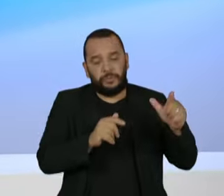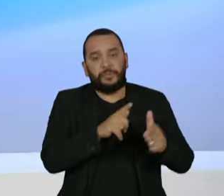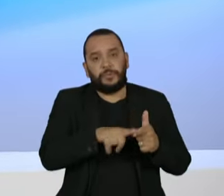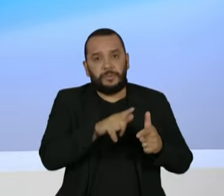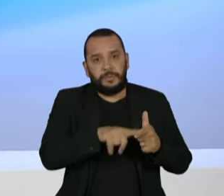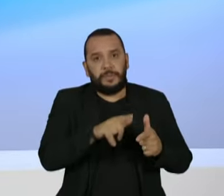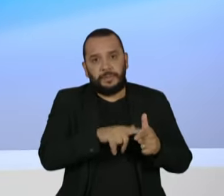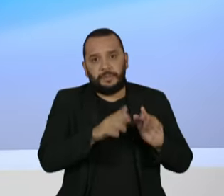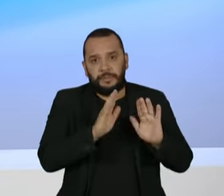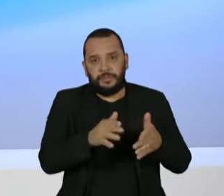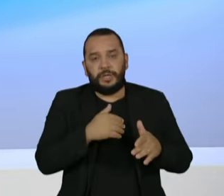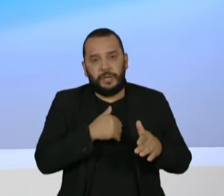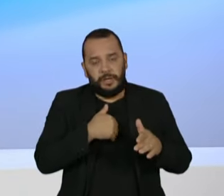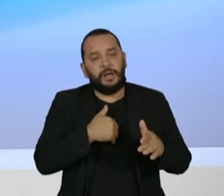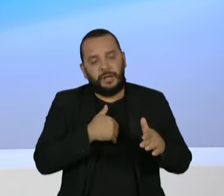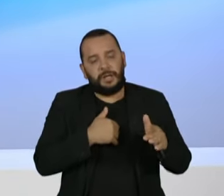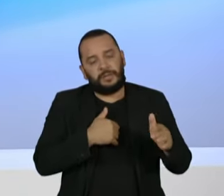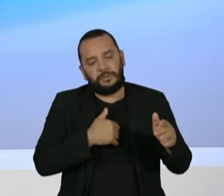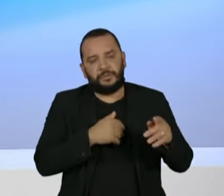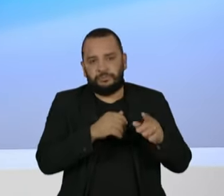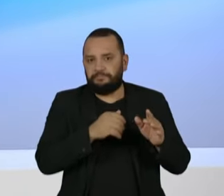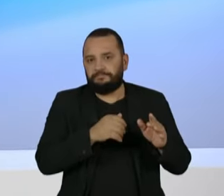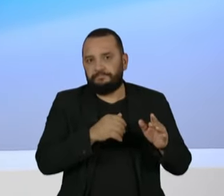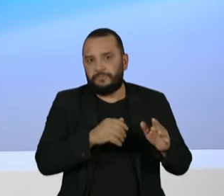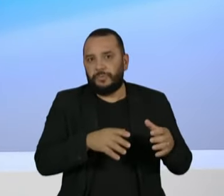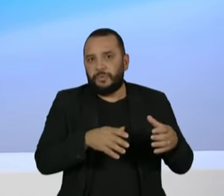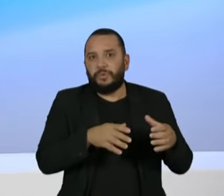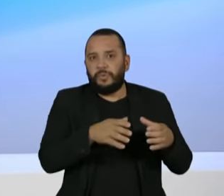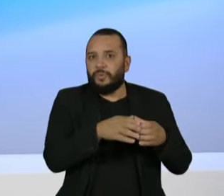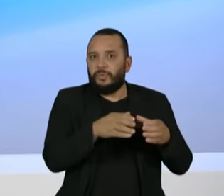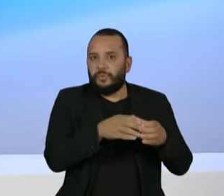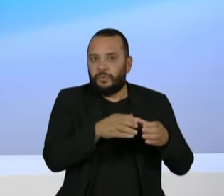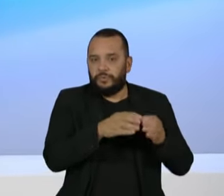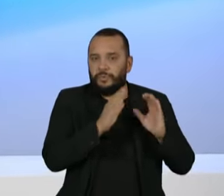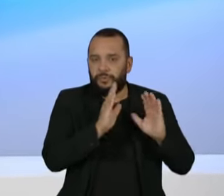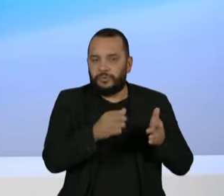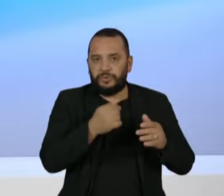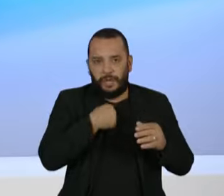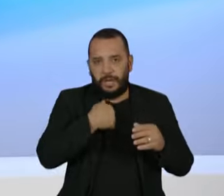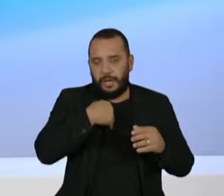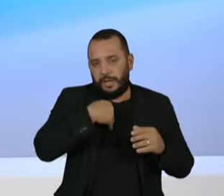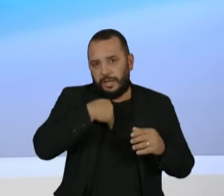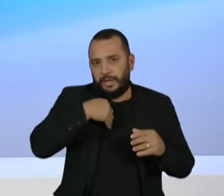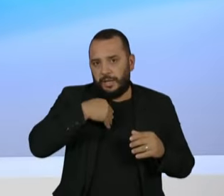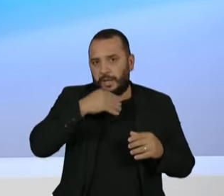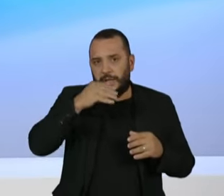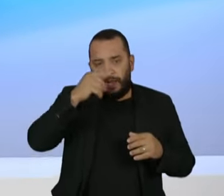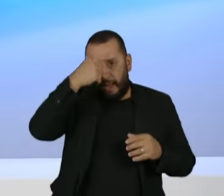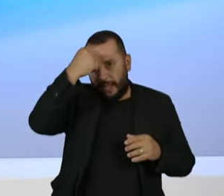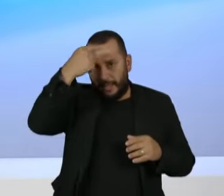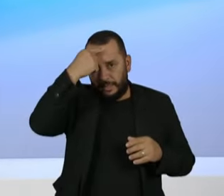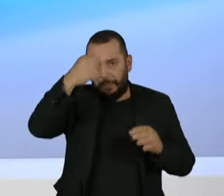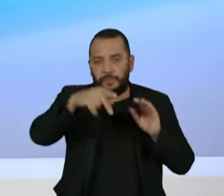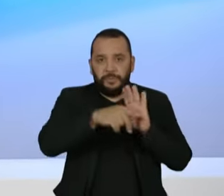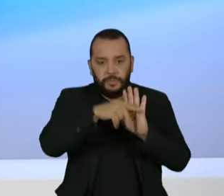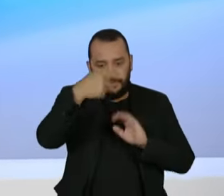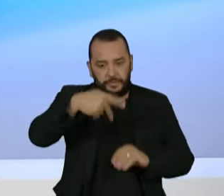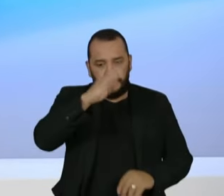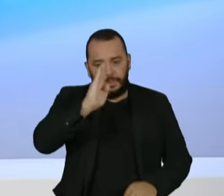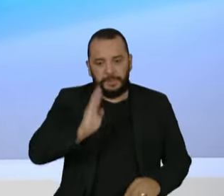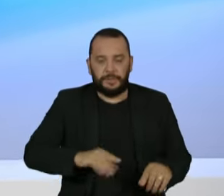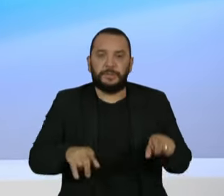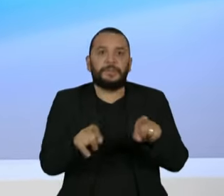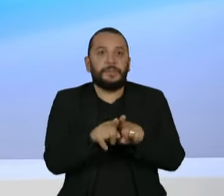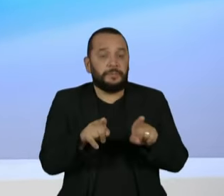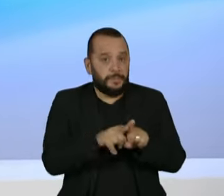e a segunda é são as questões de se ver segurança mesmo quando você fala em computação quântica o que a gente já tem